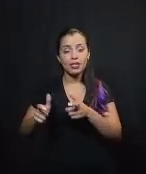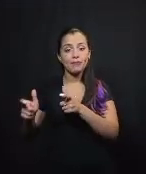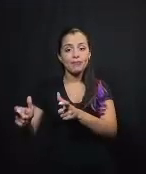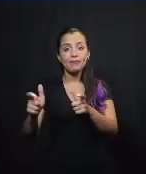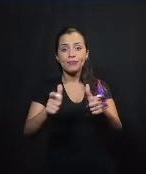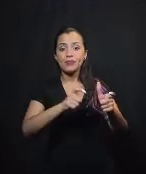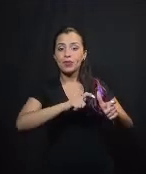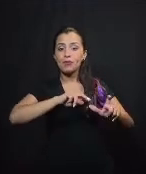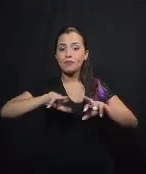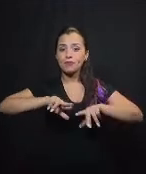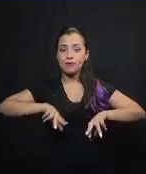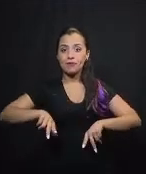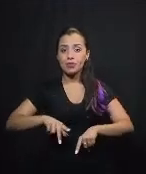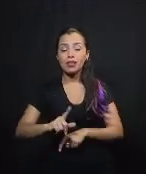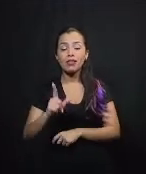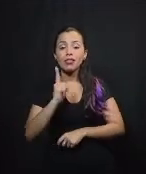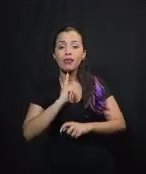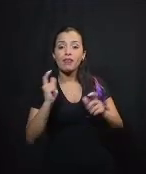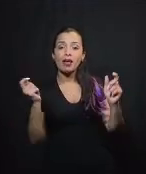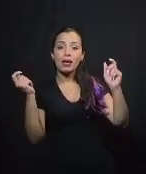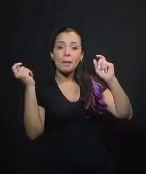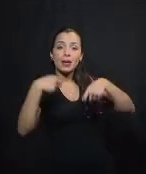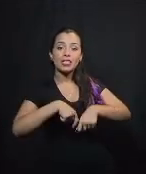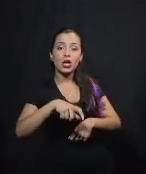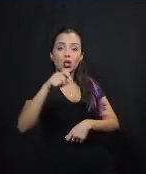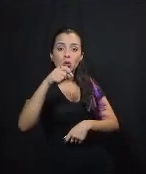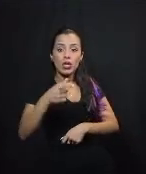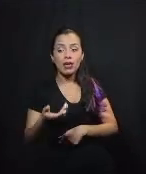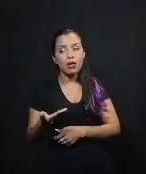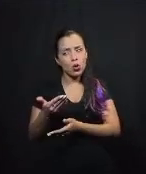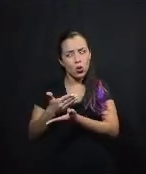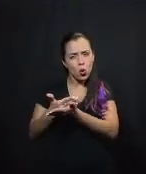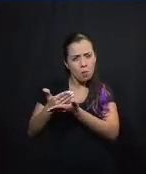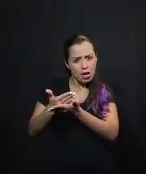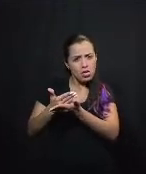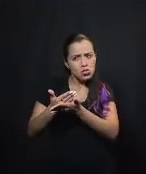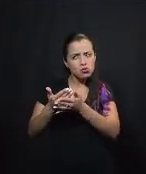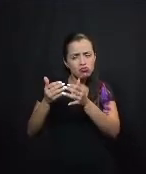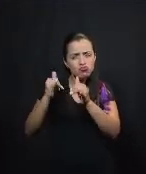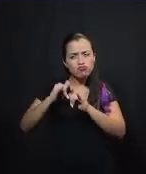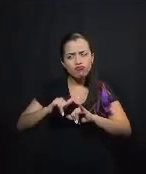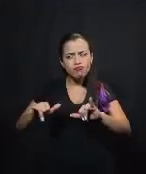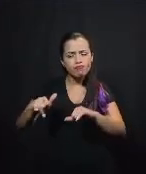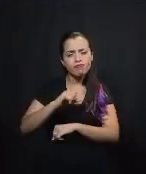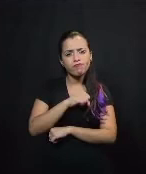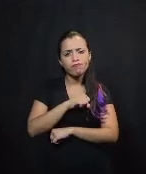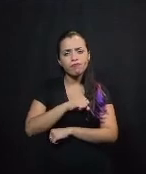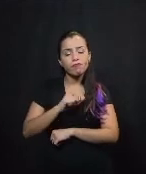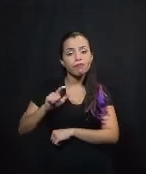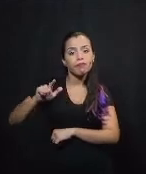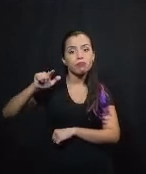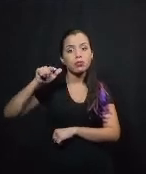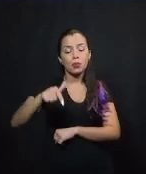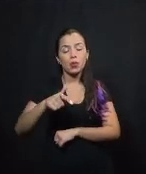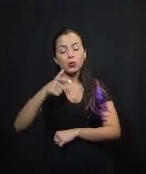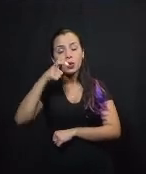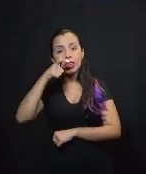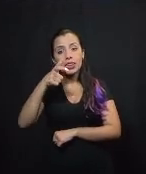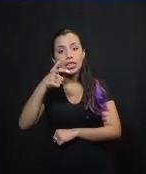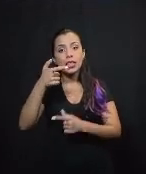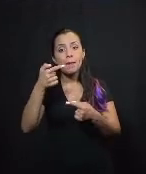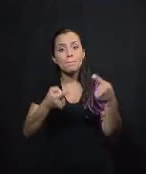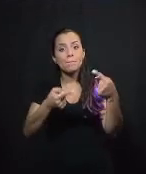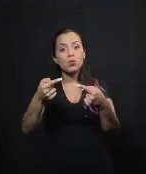a princípio com intenção comercial, algum deles, mas depois com intenções políticas, foram capazes